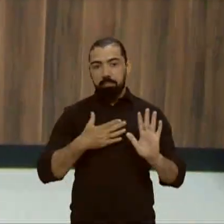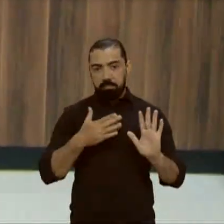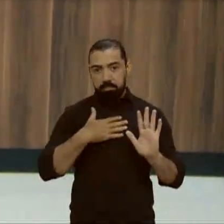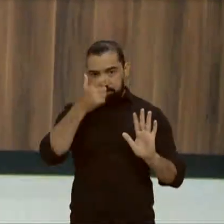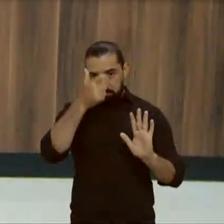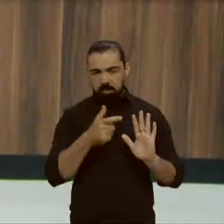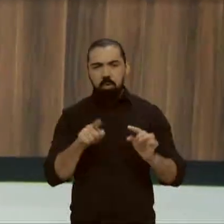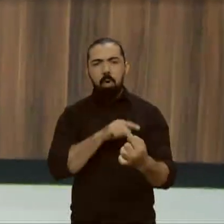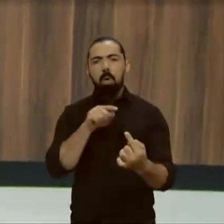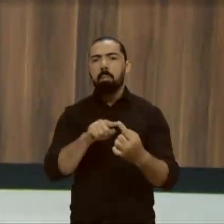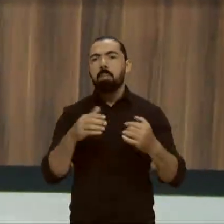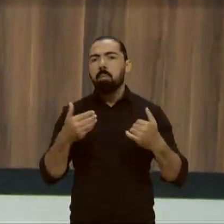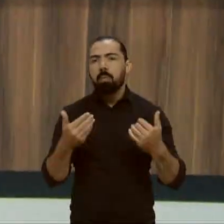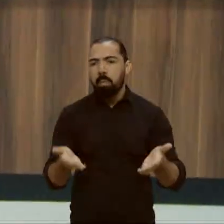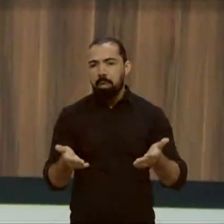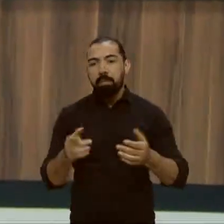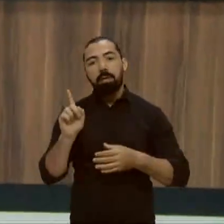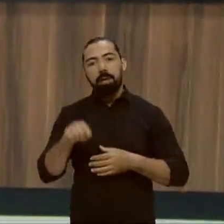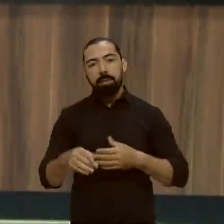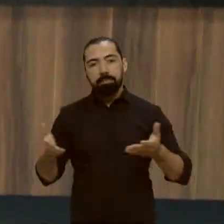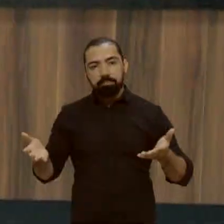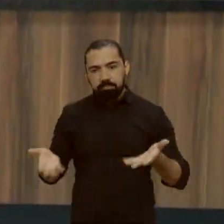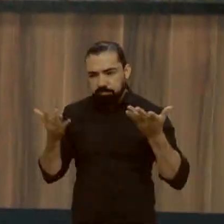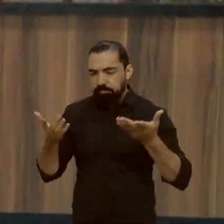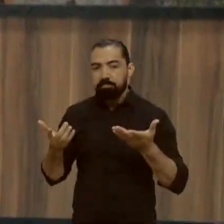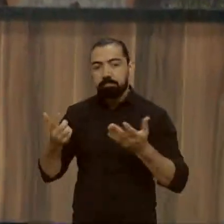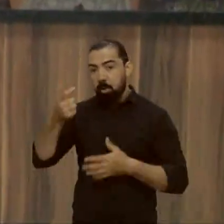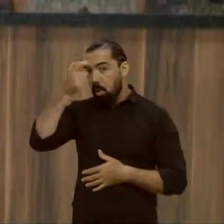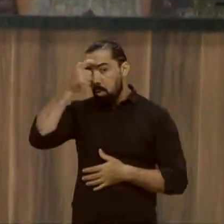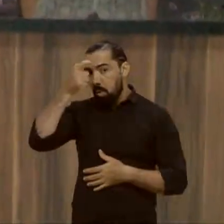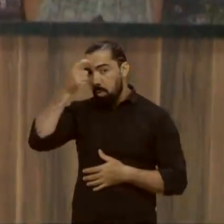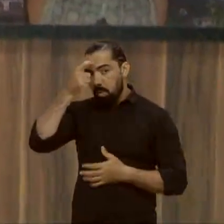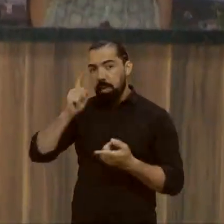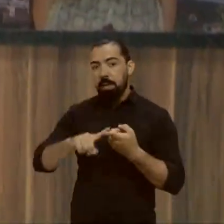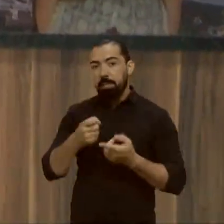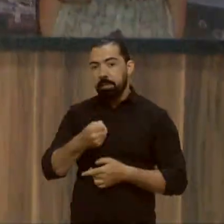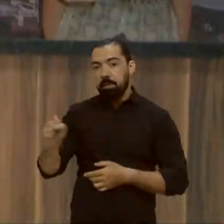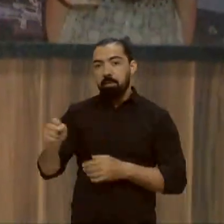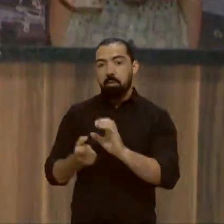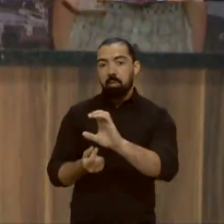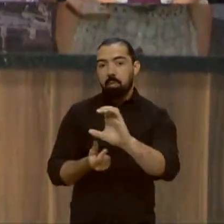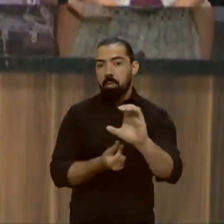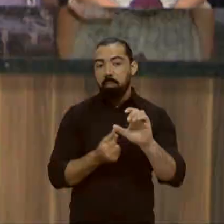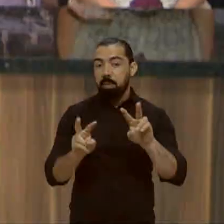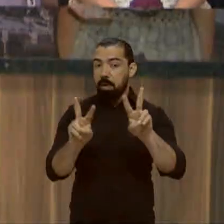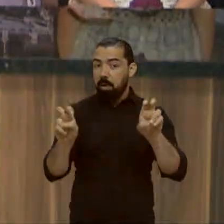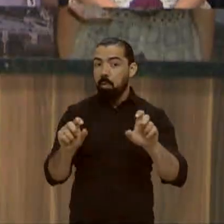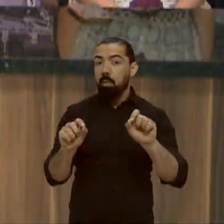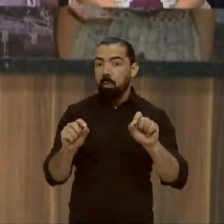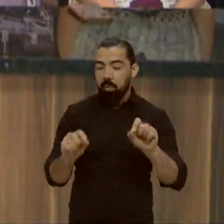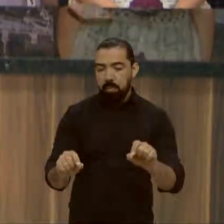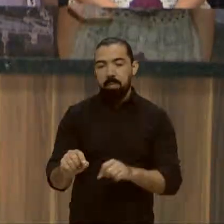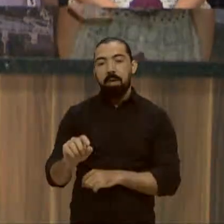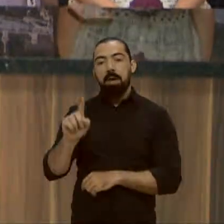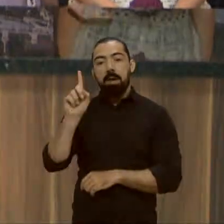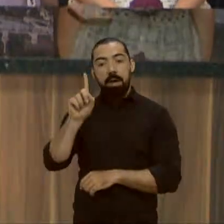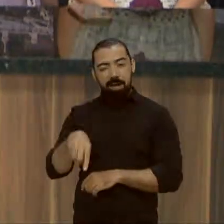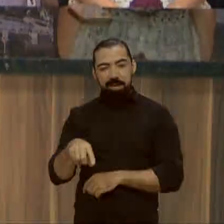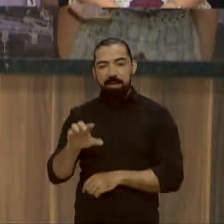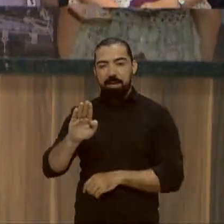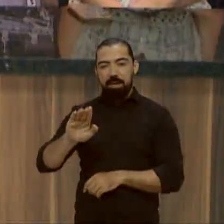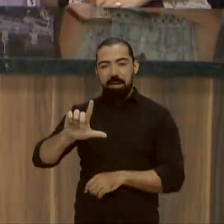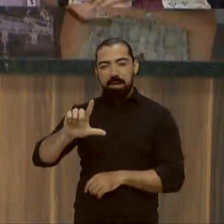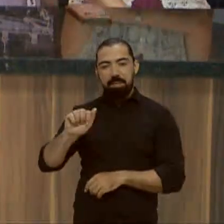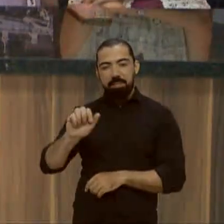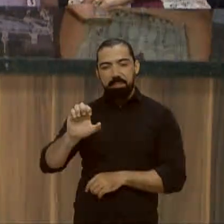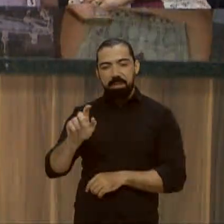cujo objetivo central é promover a conscientização e a defesa do consumidor no contexto da Black Friday. Antes de tudo,